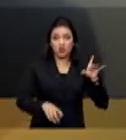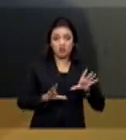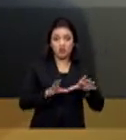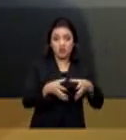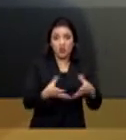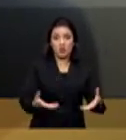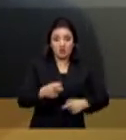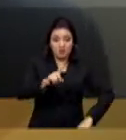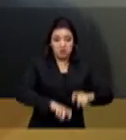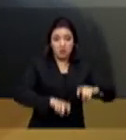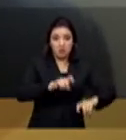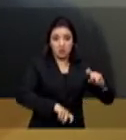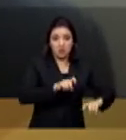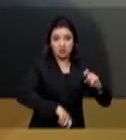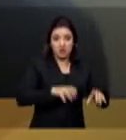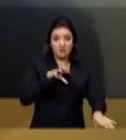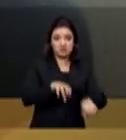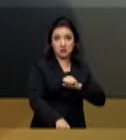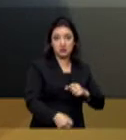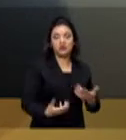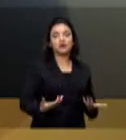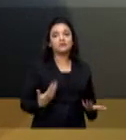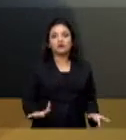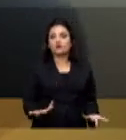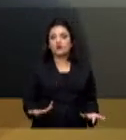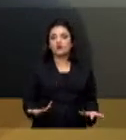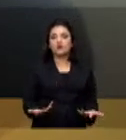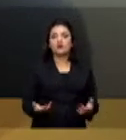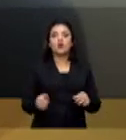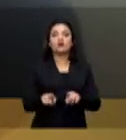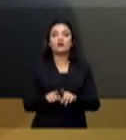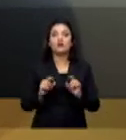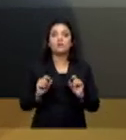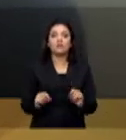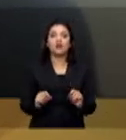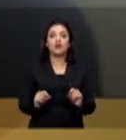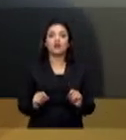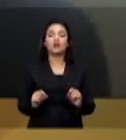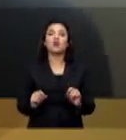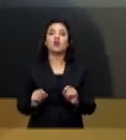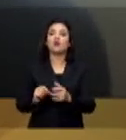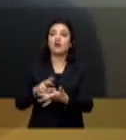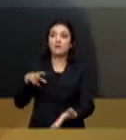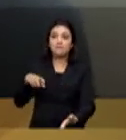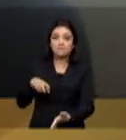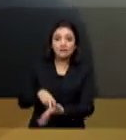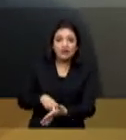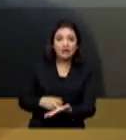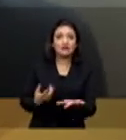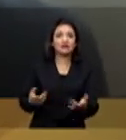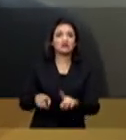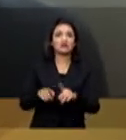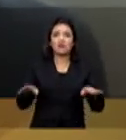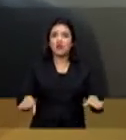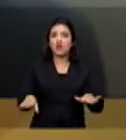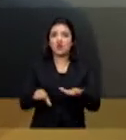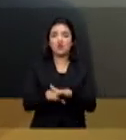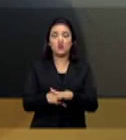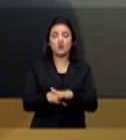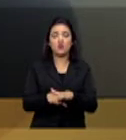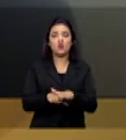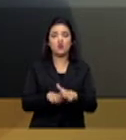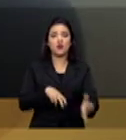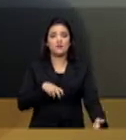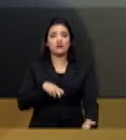mínima de 10 anos é maior que a sanção mínima combinada para o delito de estupro de vulnerável e iguala-se à mínima prevista para o estupro